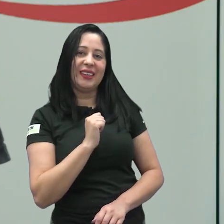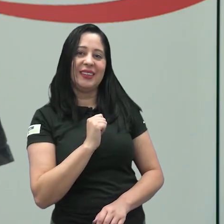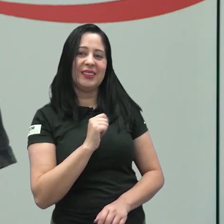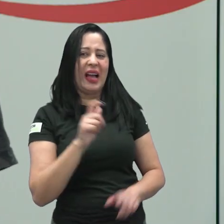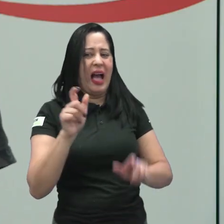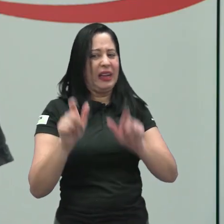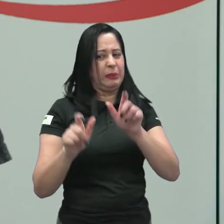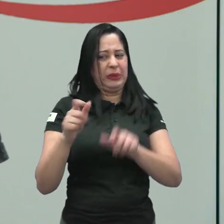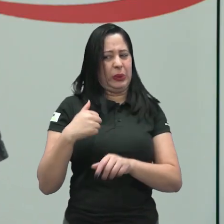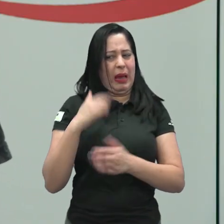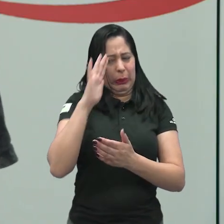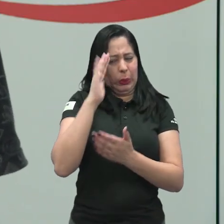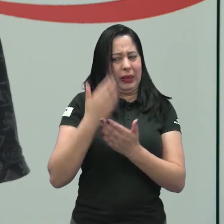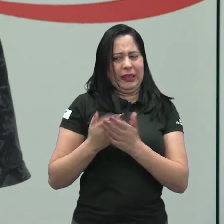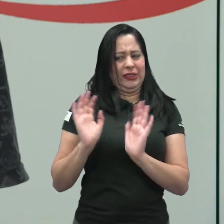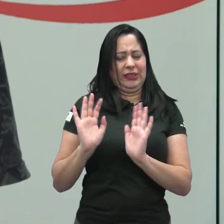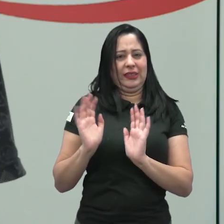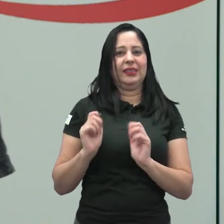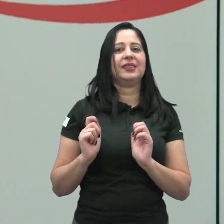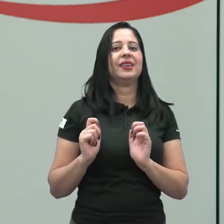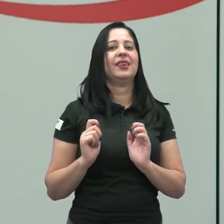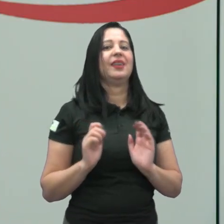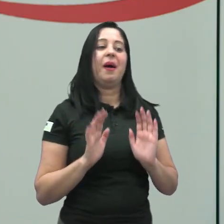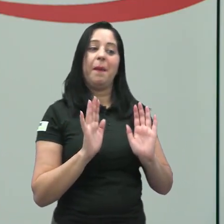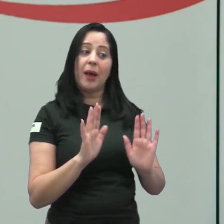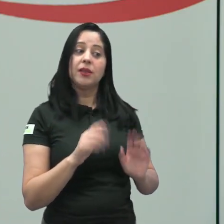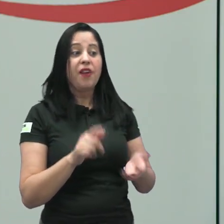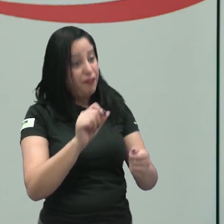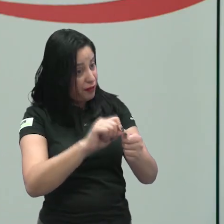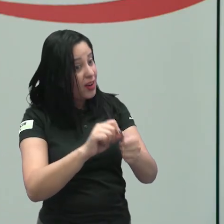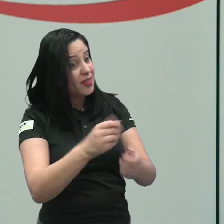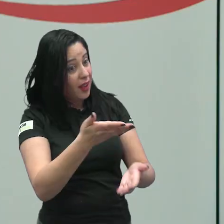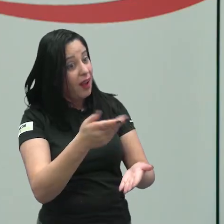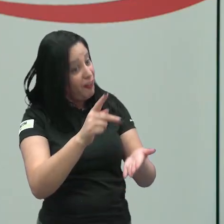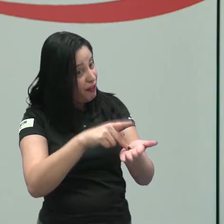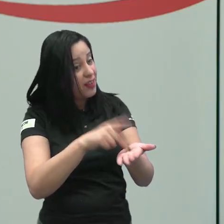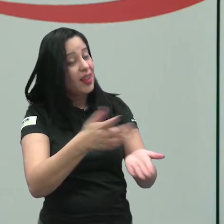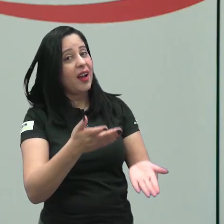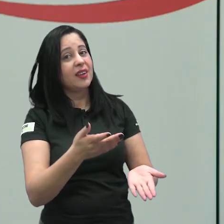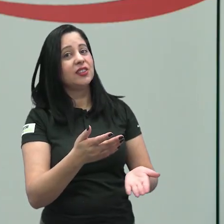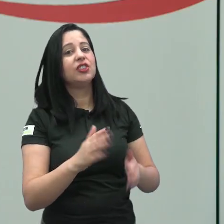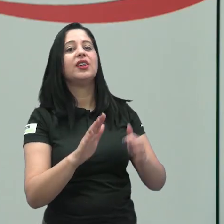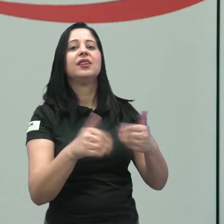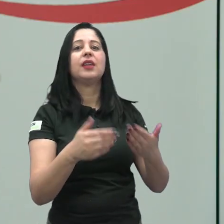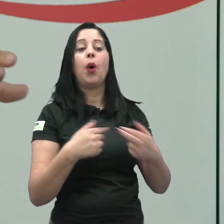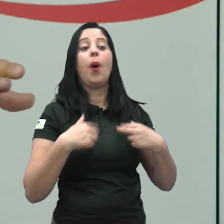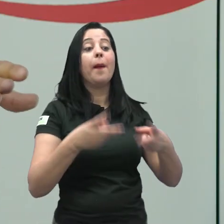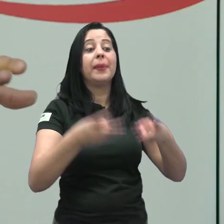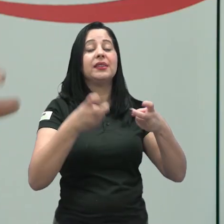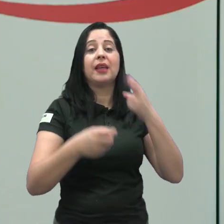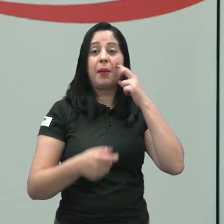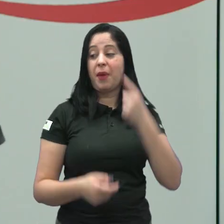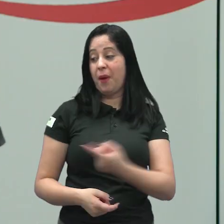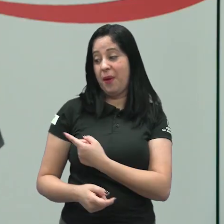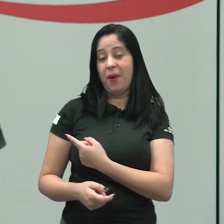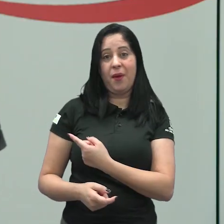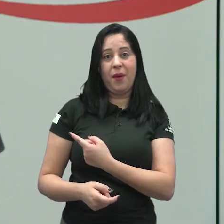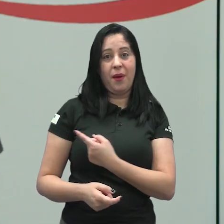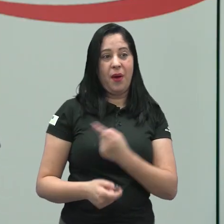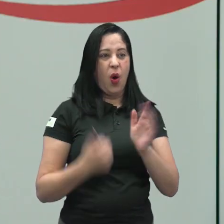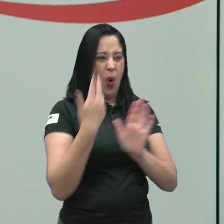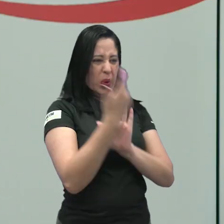Daí o pessoal não acredita muito não, sabe? Na hora, mas eu falo. E a minha caricatura, realmente, você pode ver que ela não